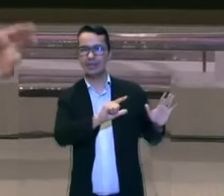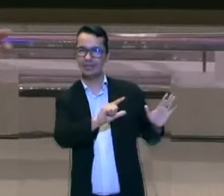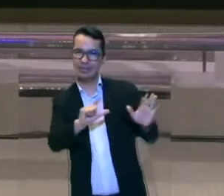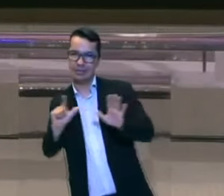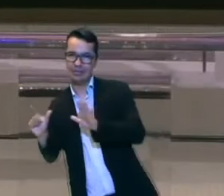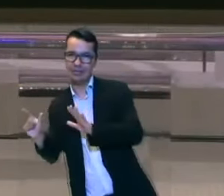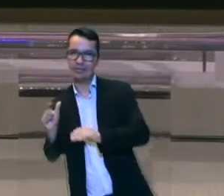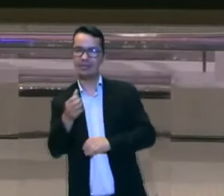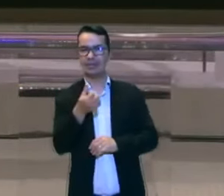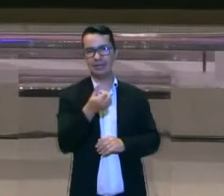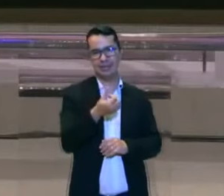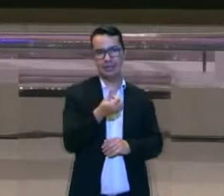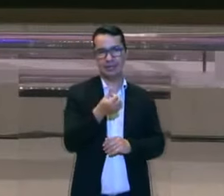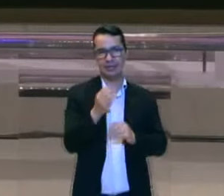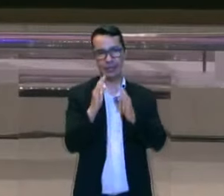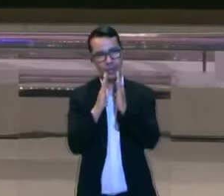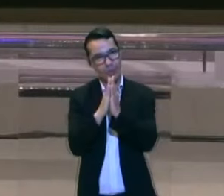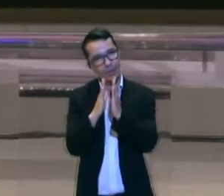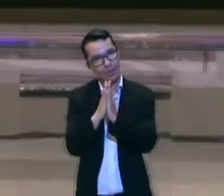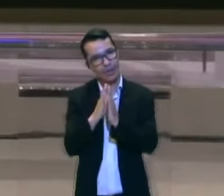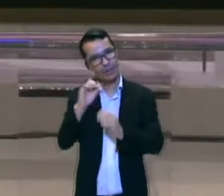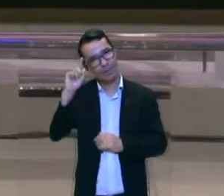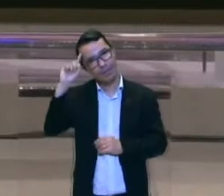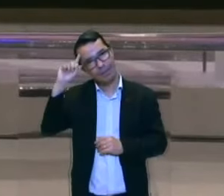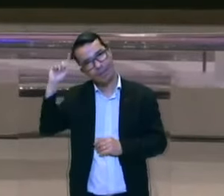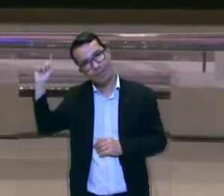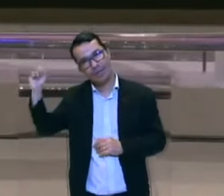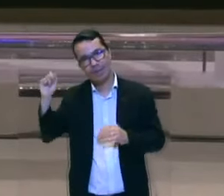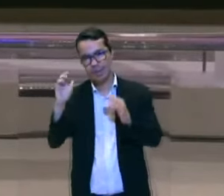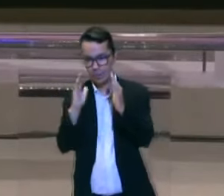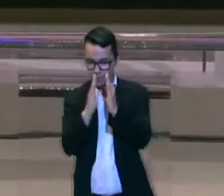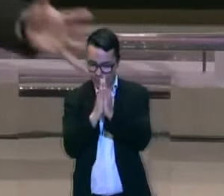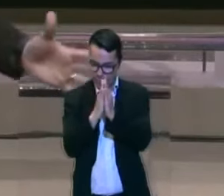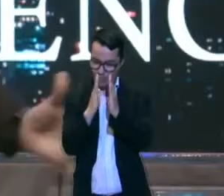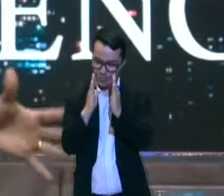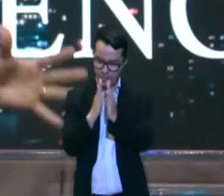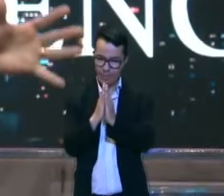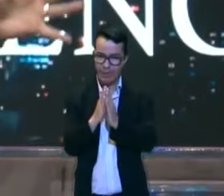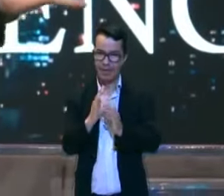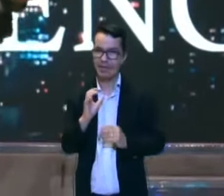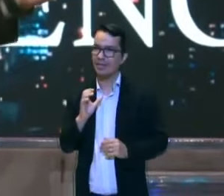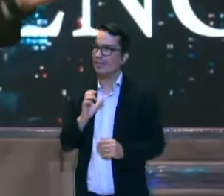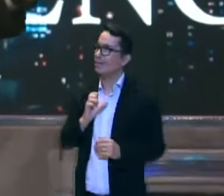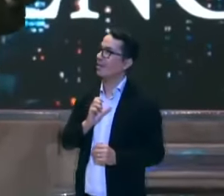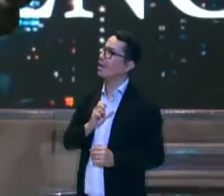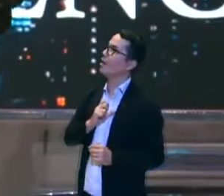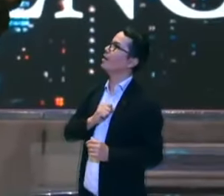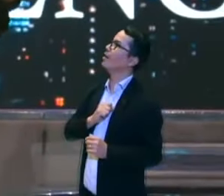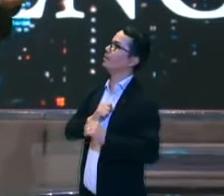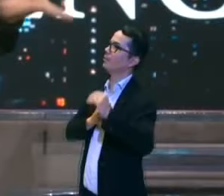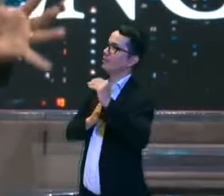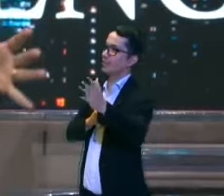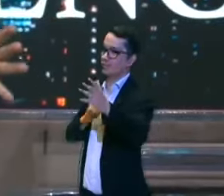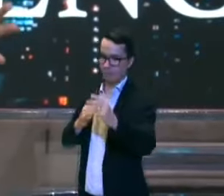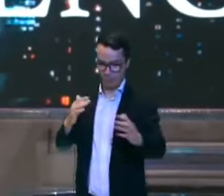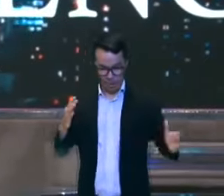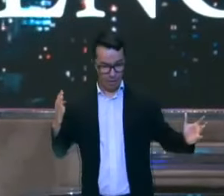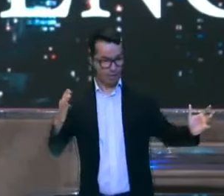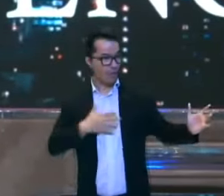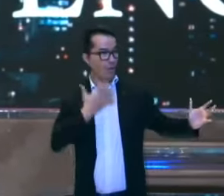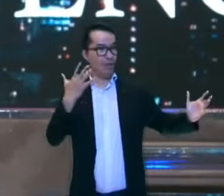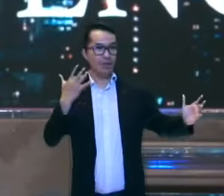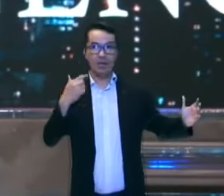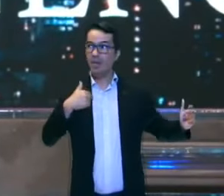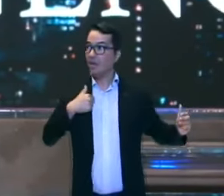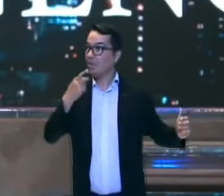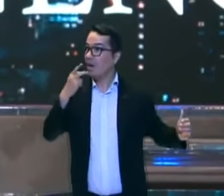está orando e ele solta na oração, porque eu amo fulano de tal. Ele, epa, o que